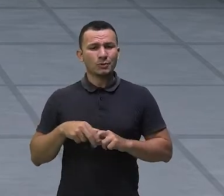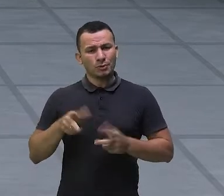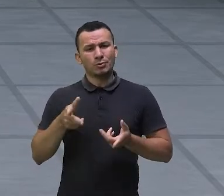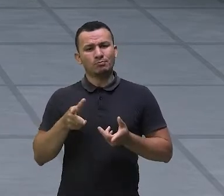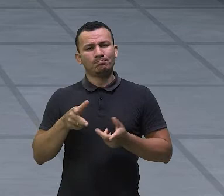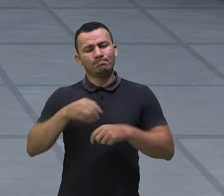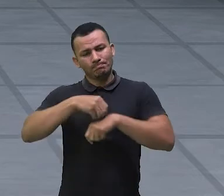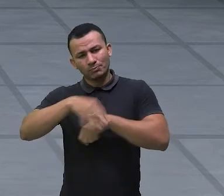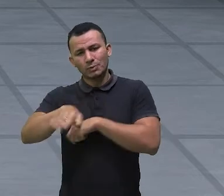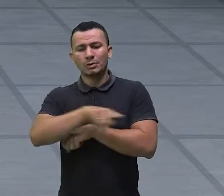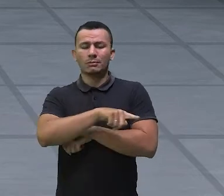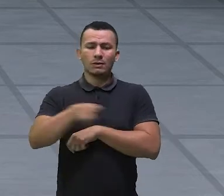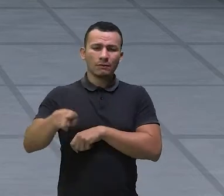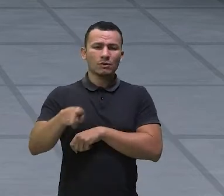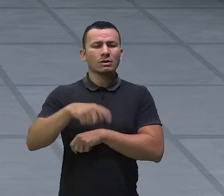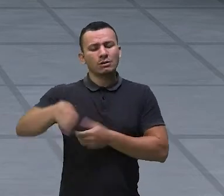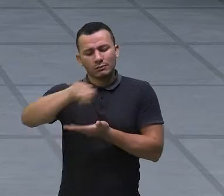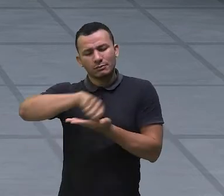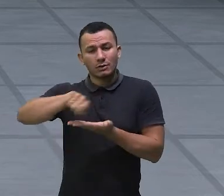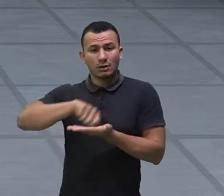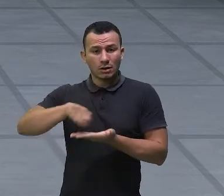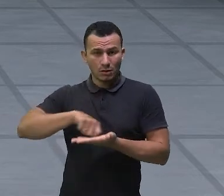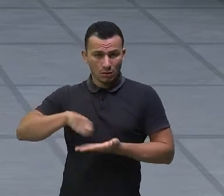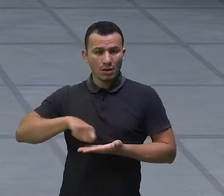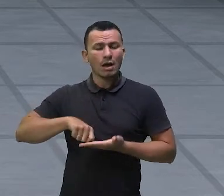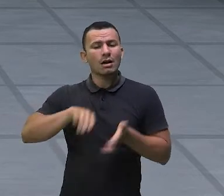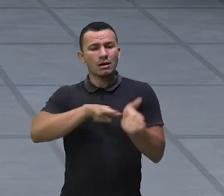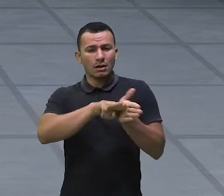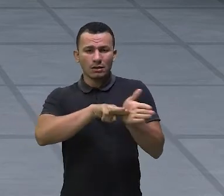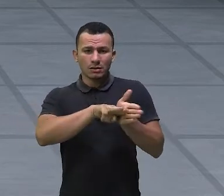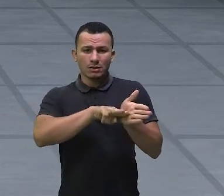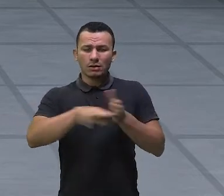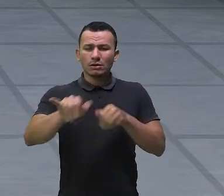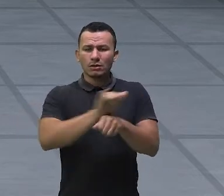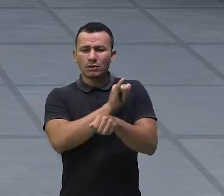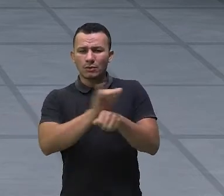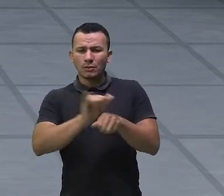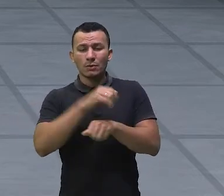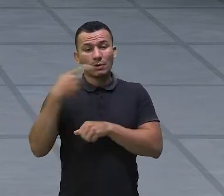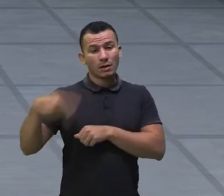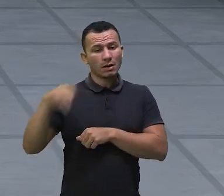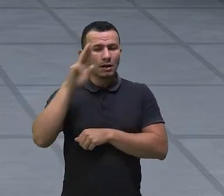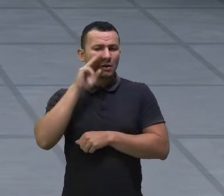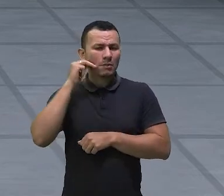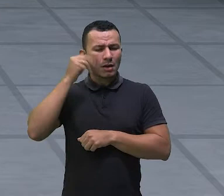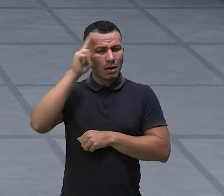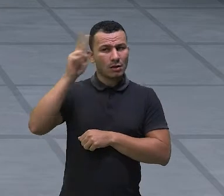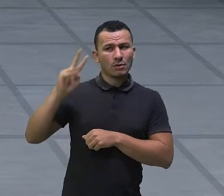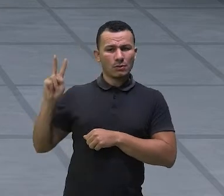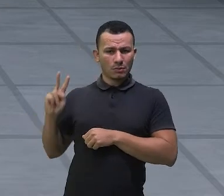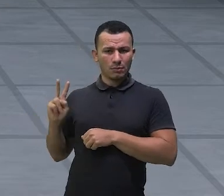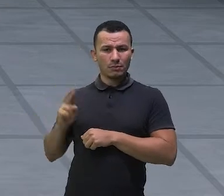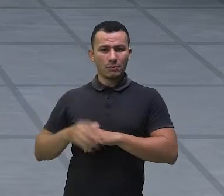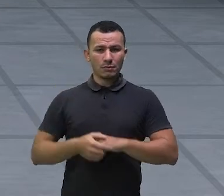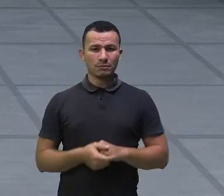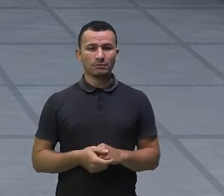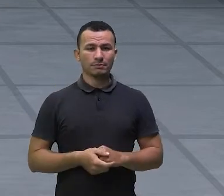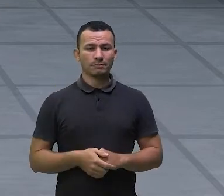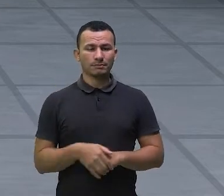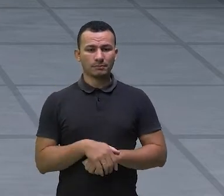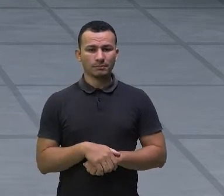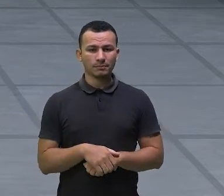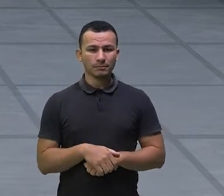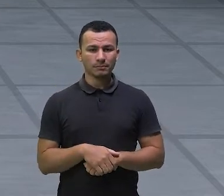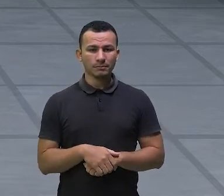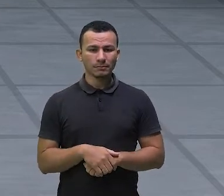importante para que vocês registrem o método materialista histórico em Karl Marx.